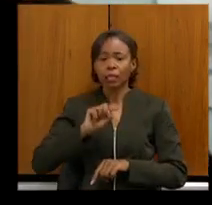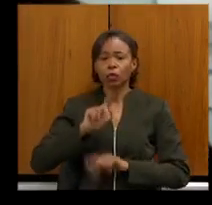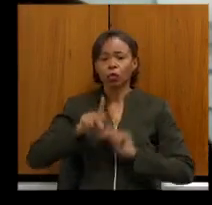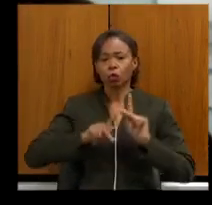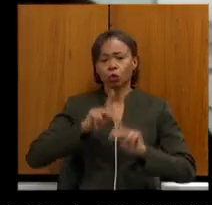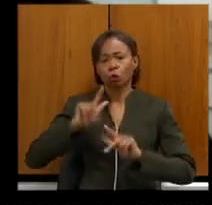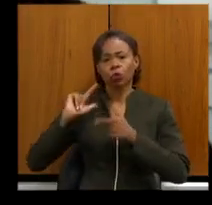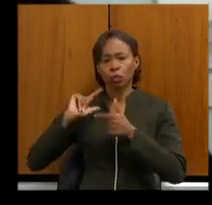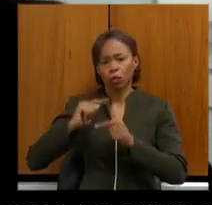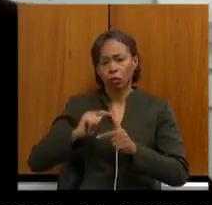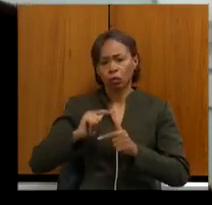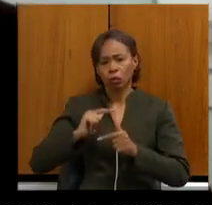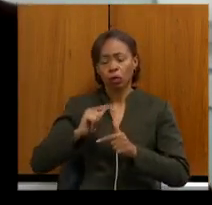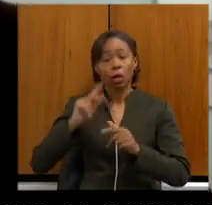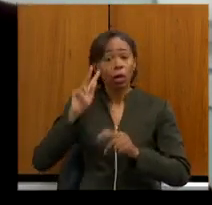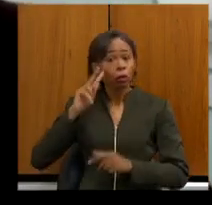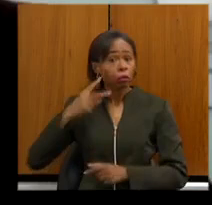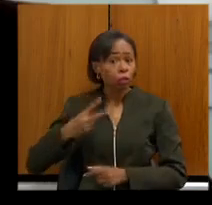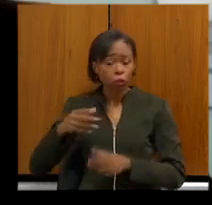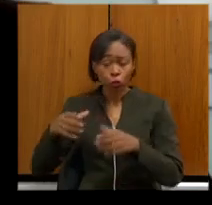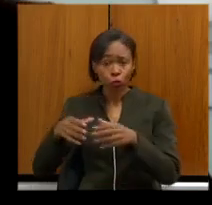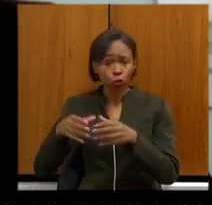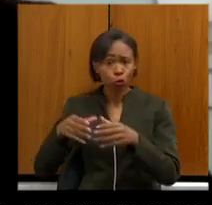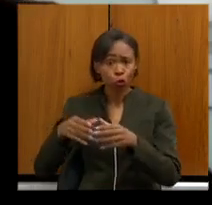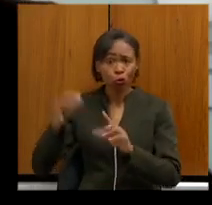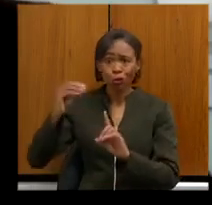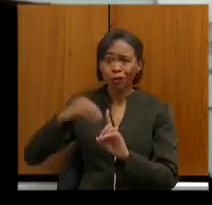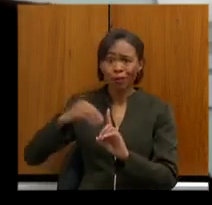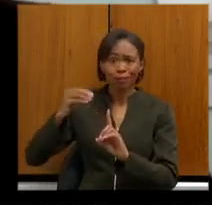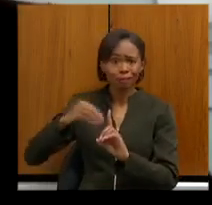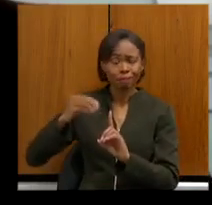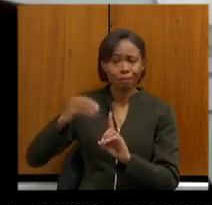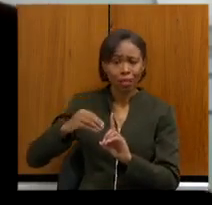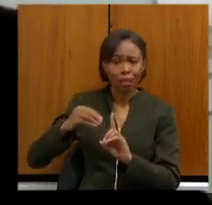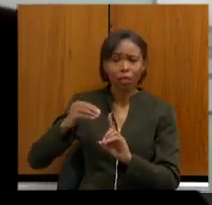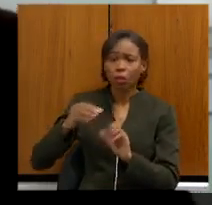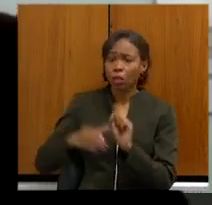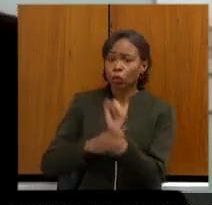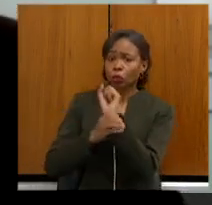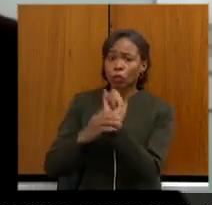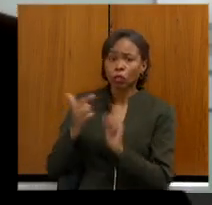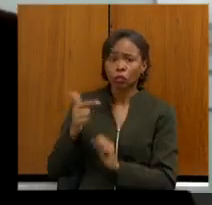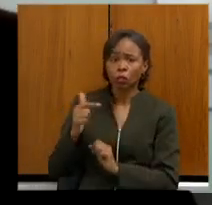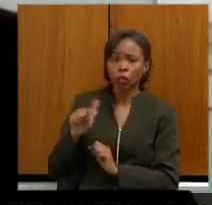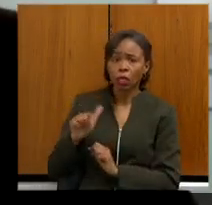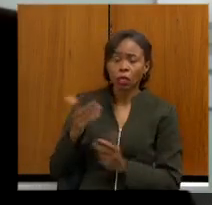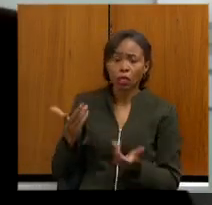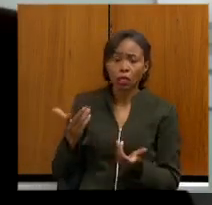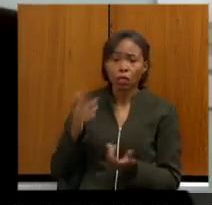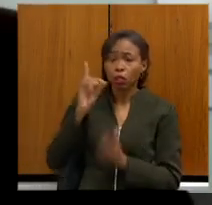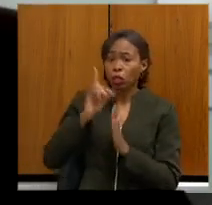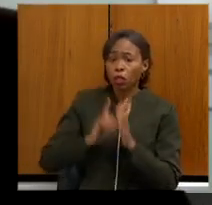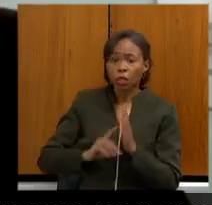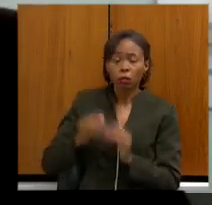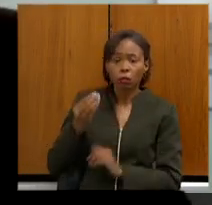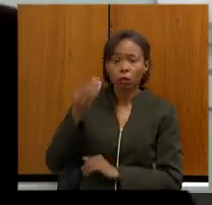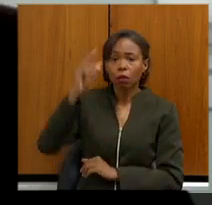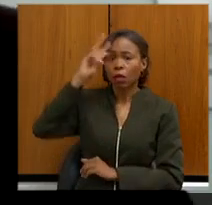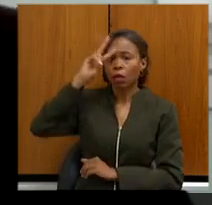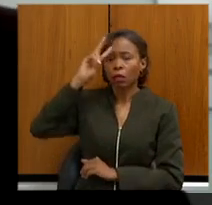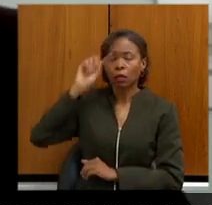reconhecimento dos grupos vulneráveis como titulares de direito à memória em quaisquer discriminações